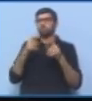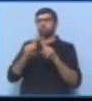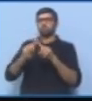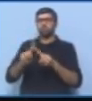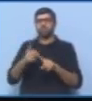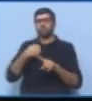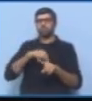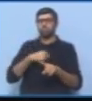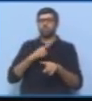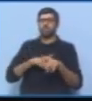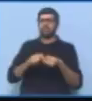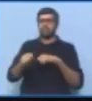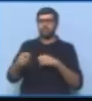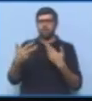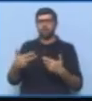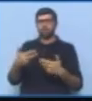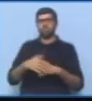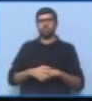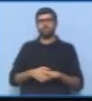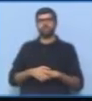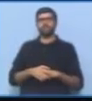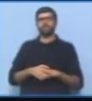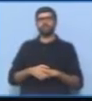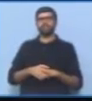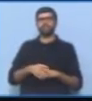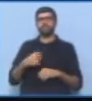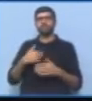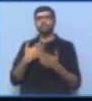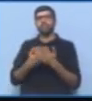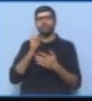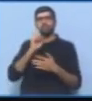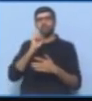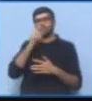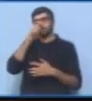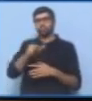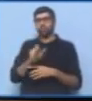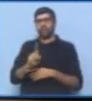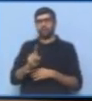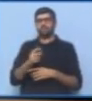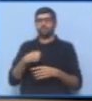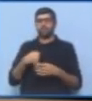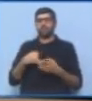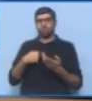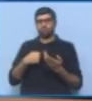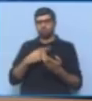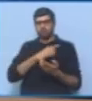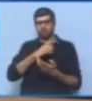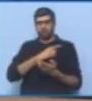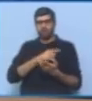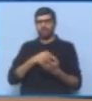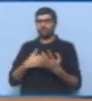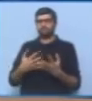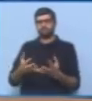num tempo em que há uma certa valorização da pessoa, no sentido mais individual e às vezes